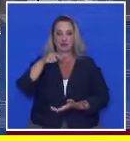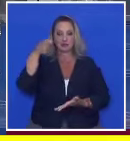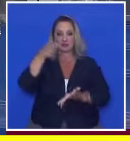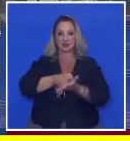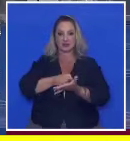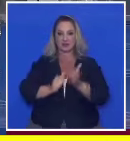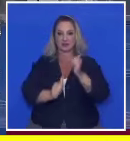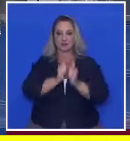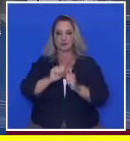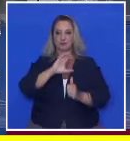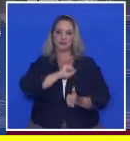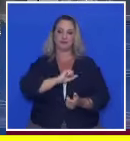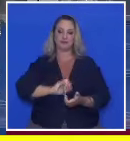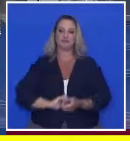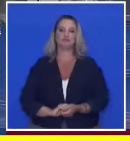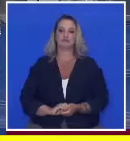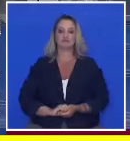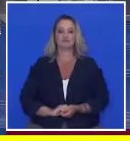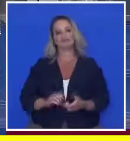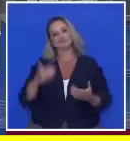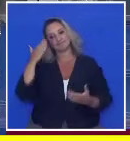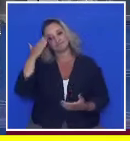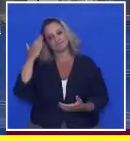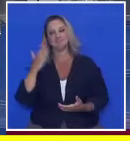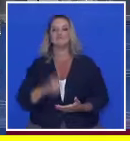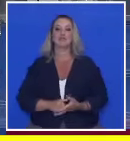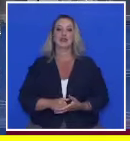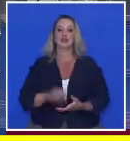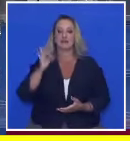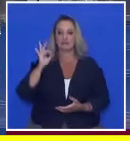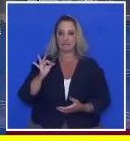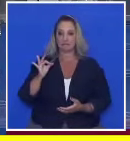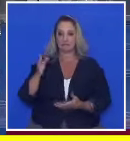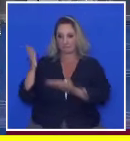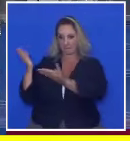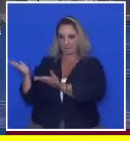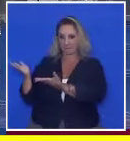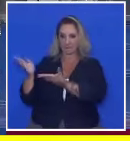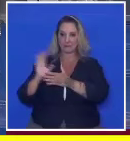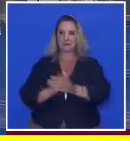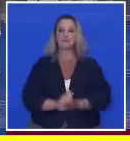apostou no seu time do coração. Muito bem, vamos confirmar então com os nossos auditores.